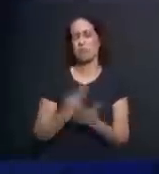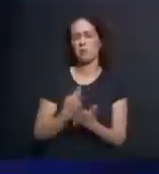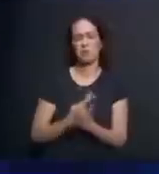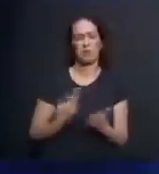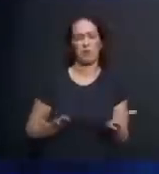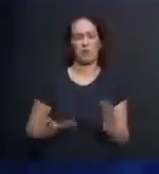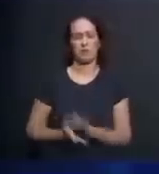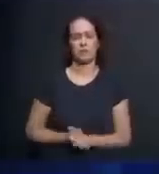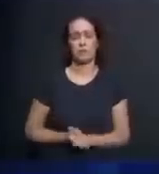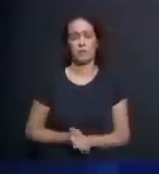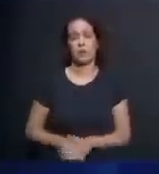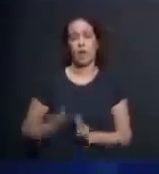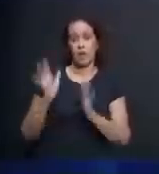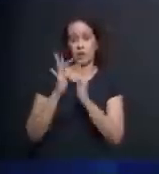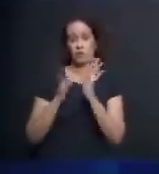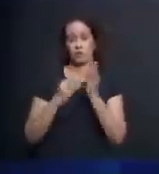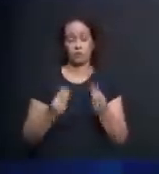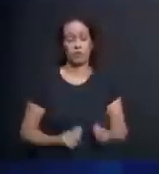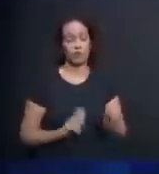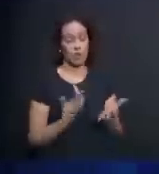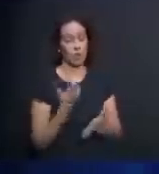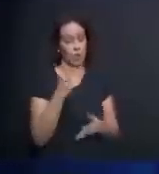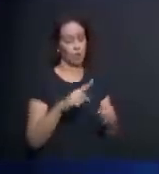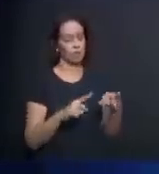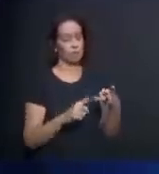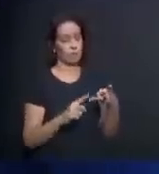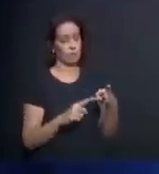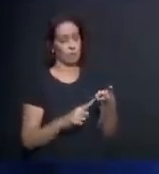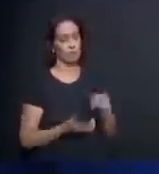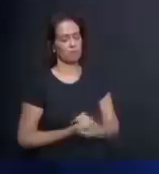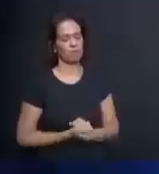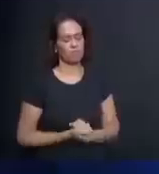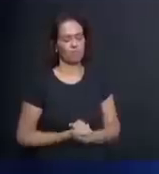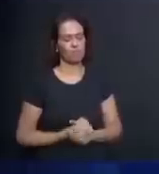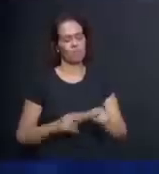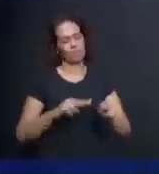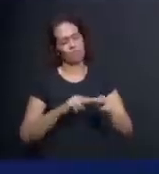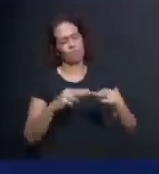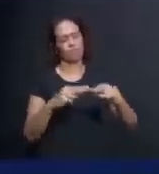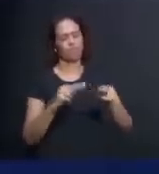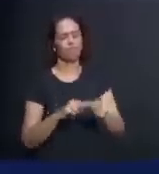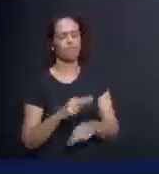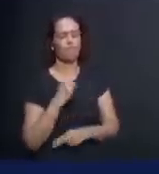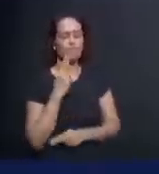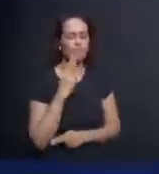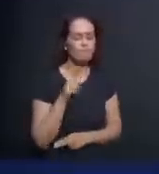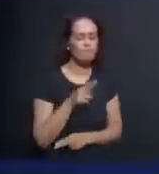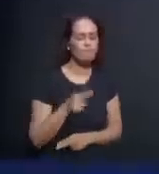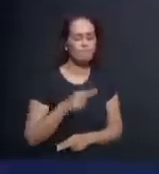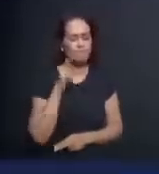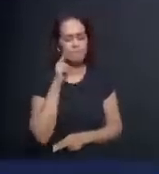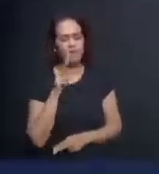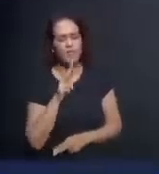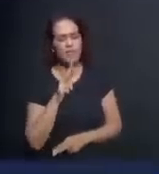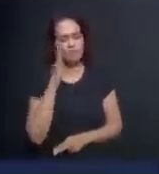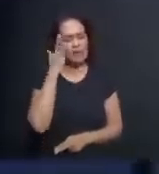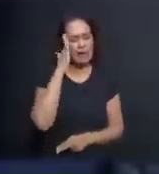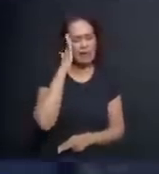outra peça. Aí você olha, olha de longe, olha de perto, não monta imagem nenhuma, não estou vendo nada. Mas aí você vai,